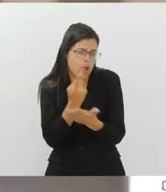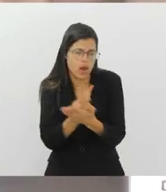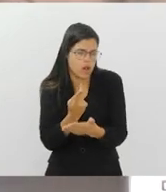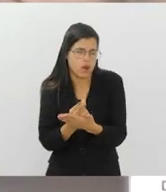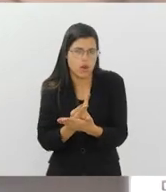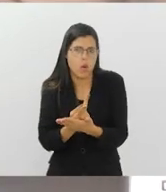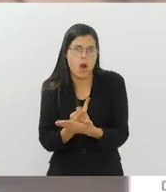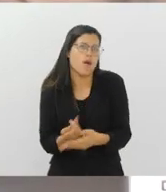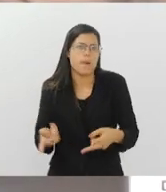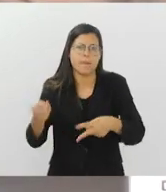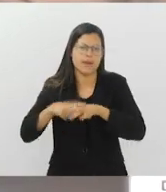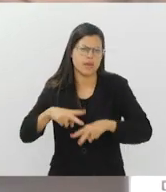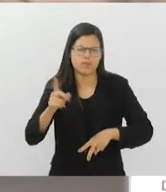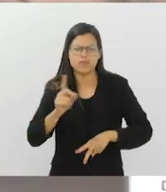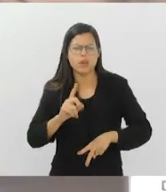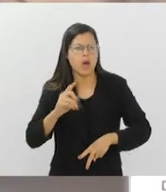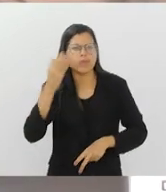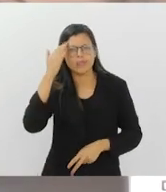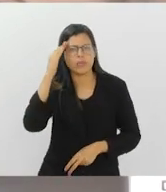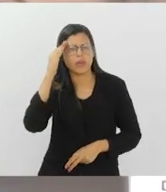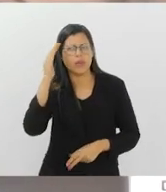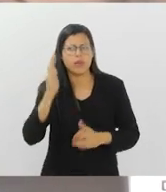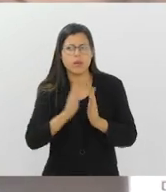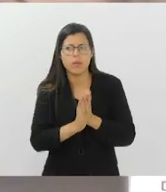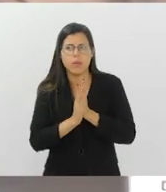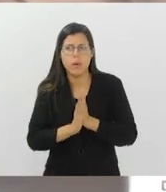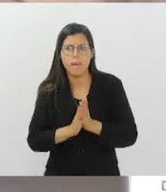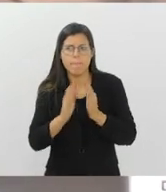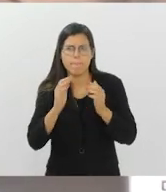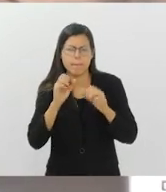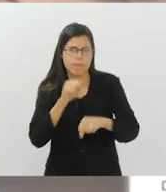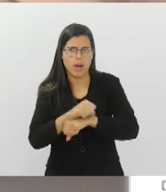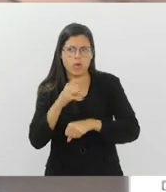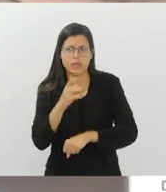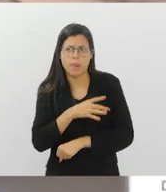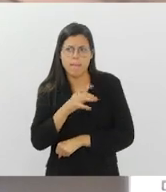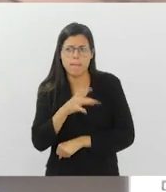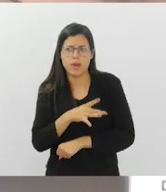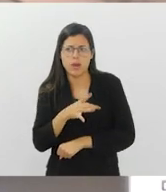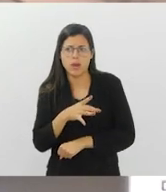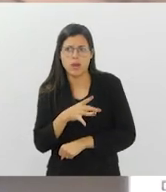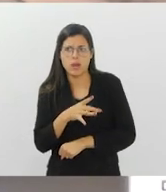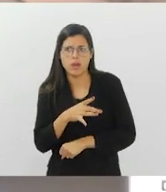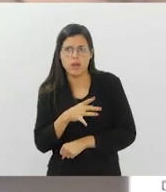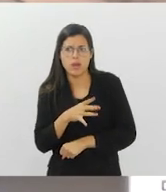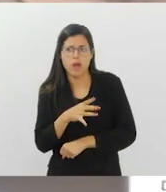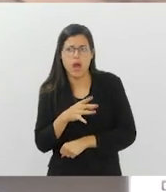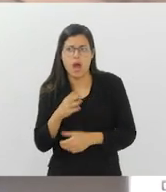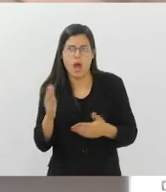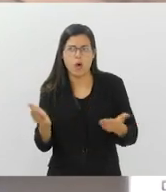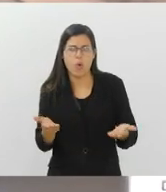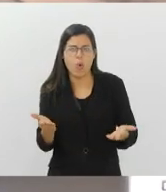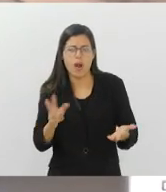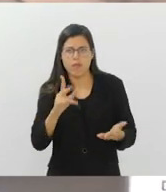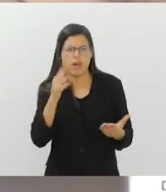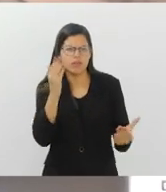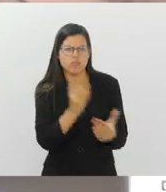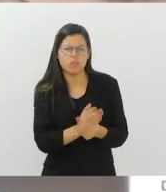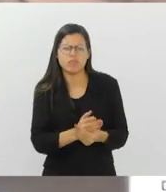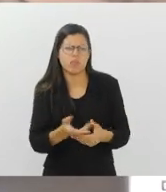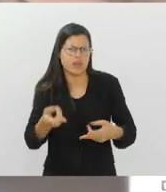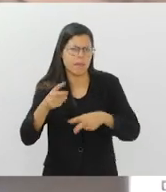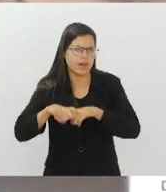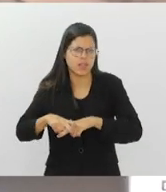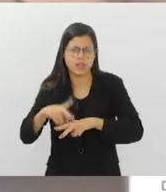é isso, gente. Entenda, pelo amor de Deus, vamos parar com esse medo absurdo. Mas aconteceu, agora o Fred vai entrar na justiça, vai mandar prender. Não,